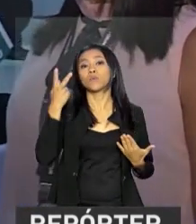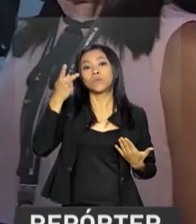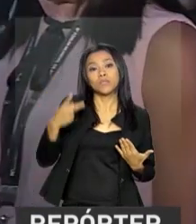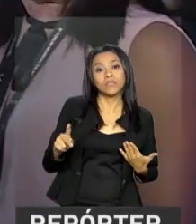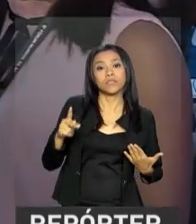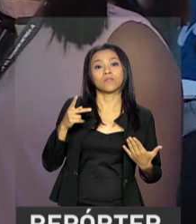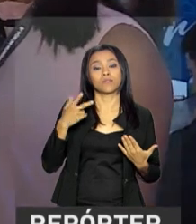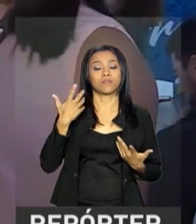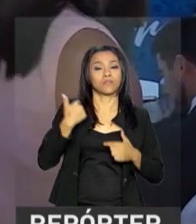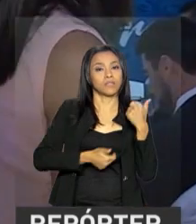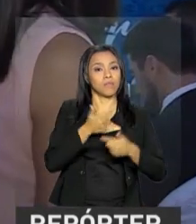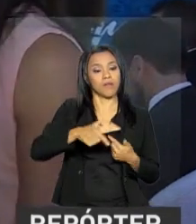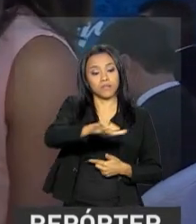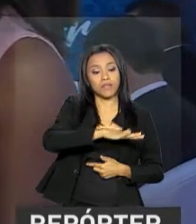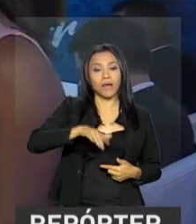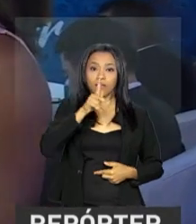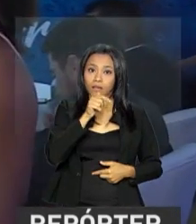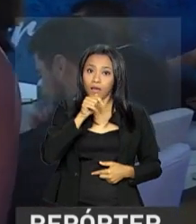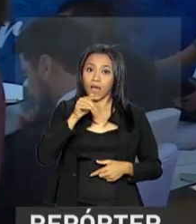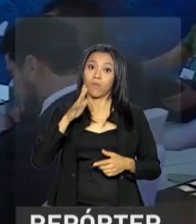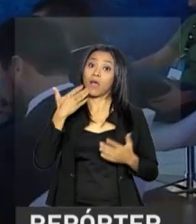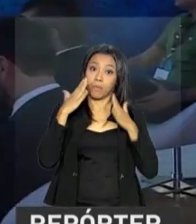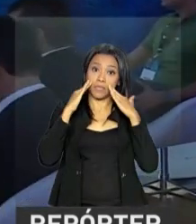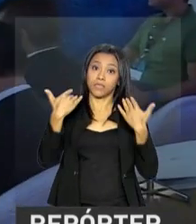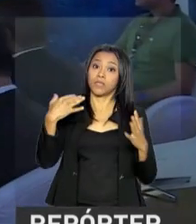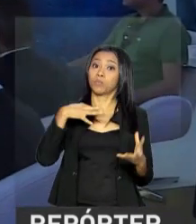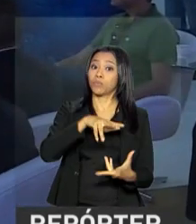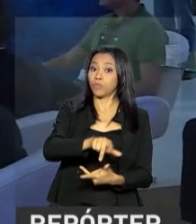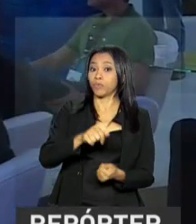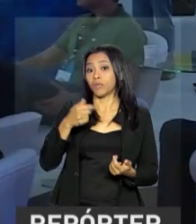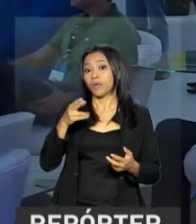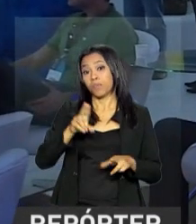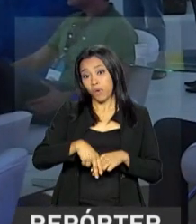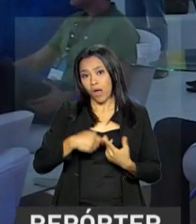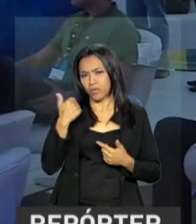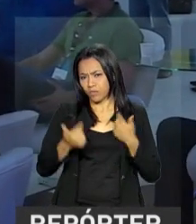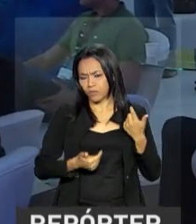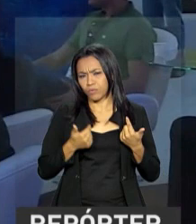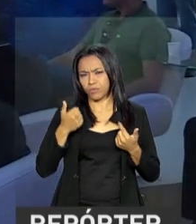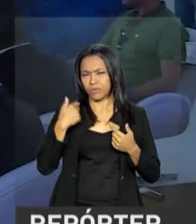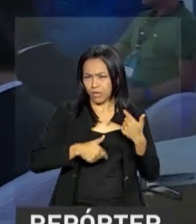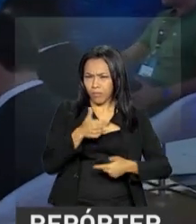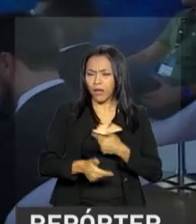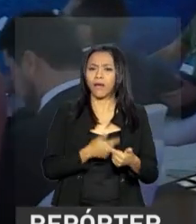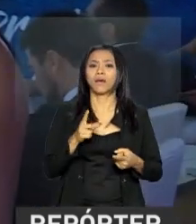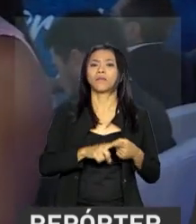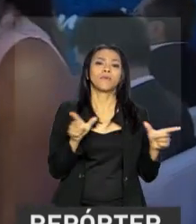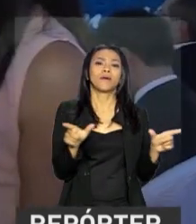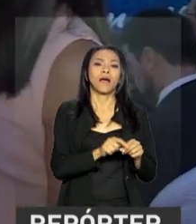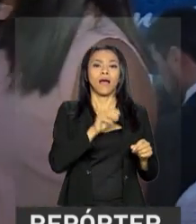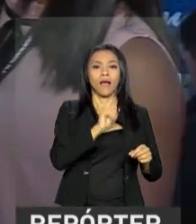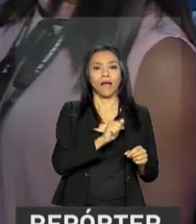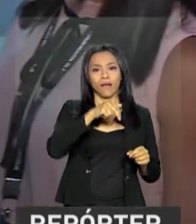aos recursos hídricos para a comunidade mundial. Obviamente, pela natureza do nosso trabalho, tanto a Agência Nacional de Águas como